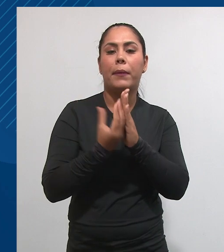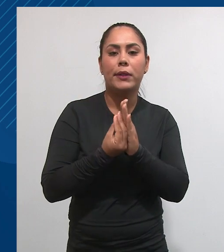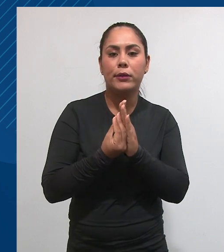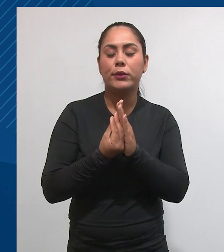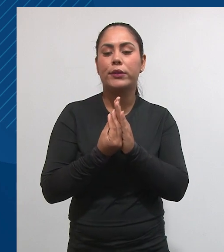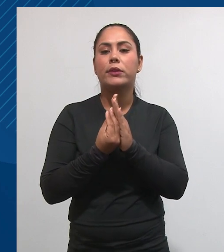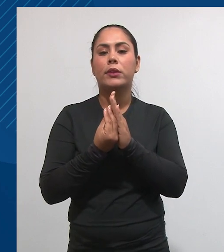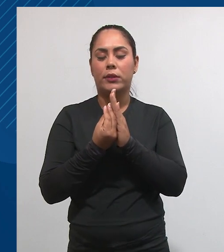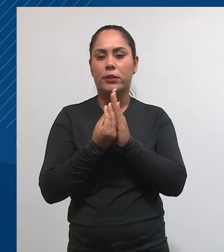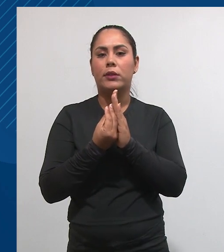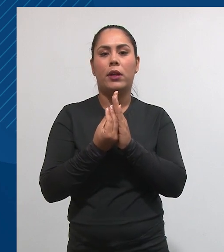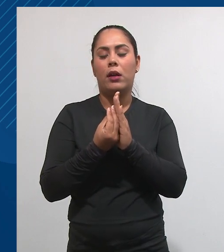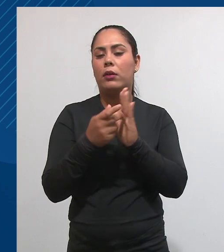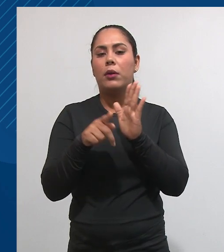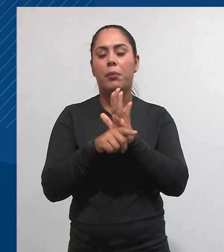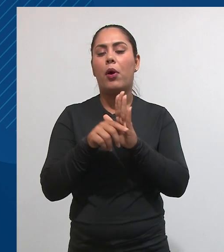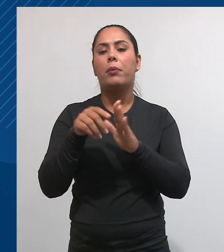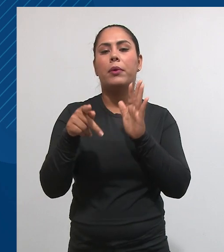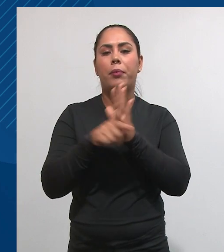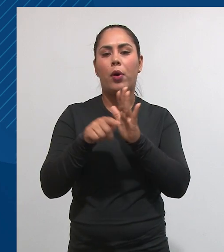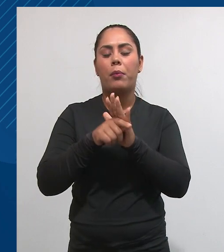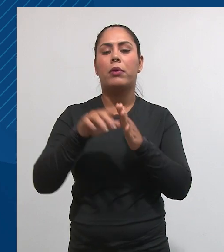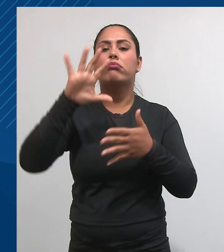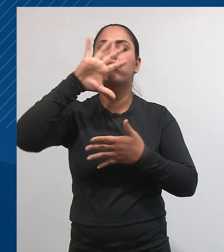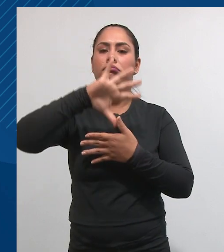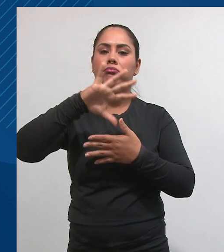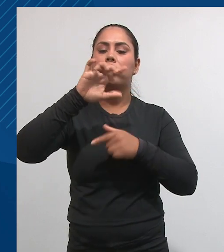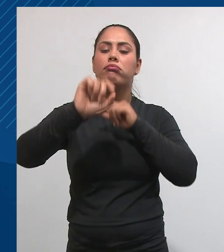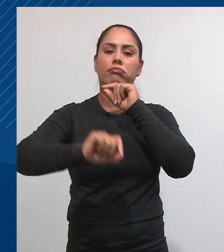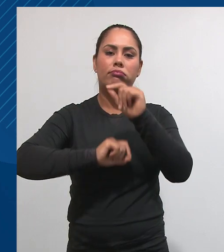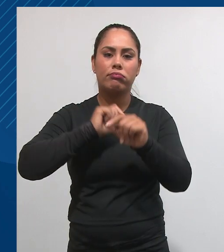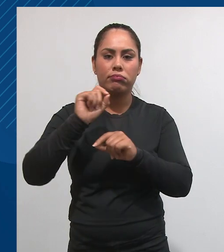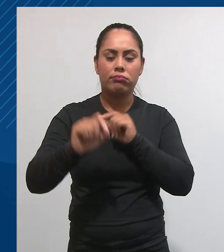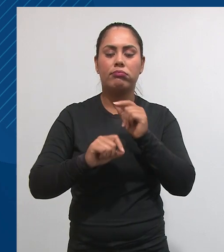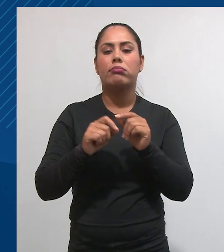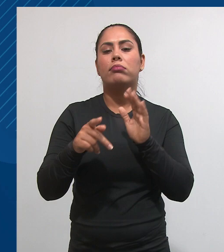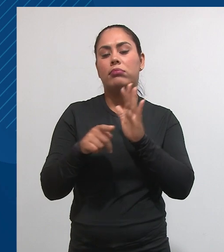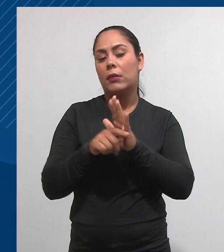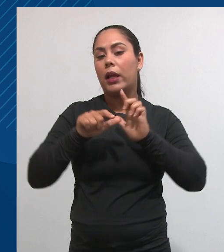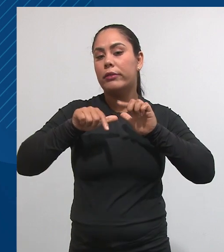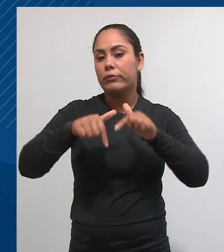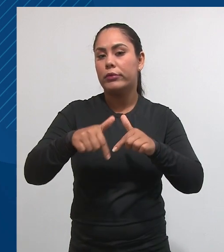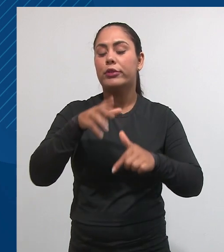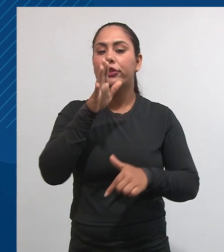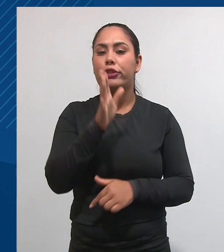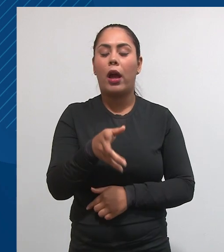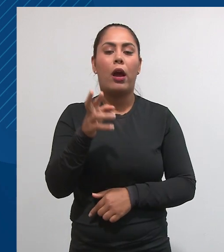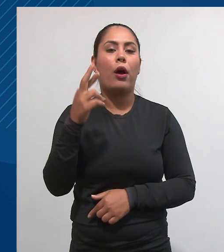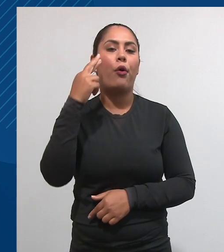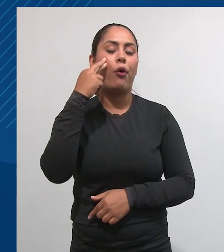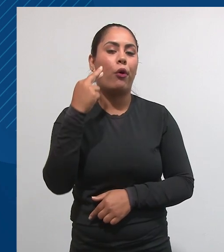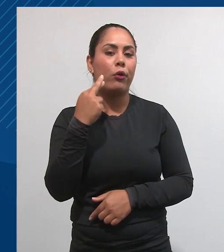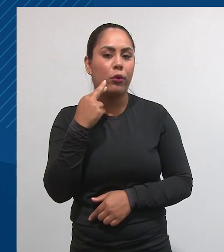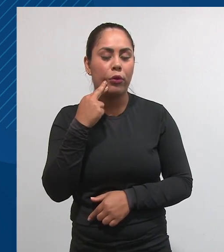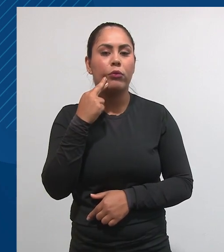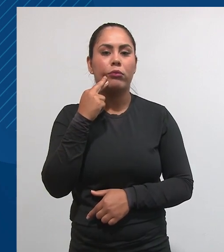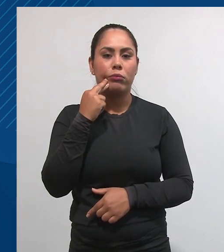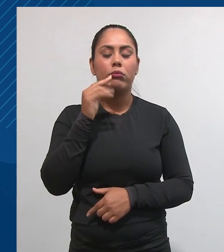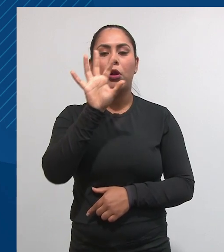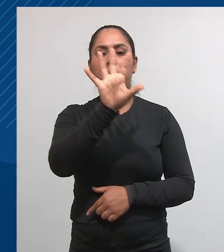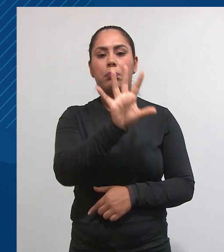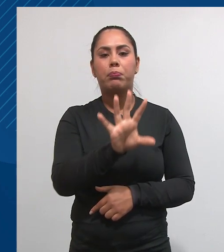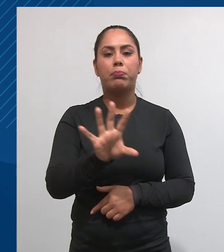Amazônia, né, ocidental, né, desse fragmento Rondônia, né, que se